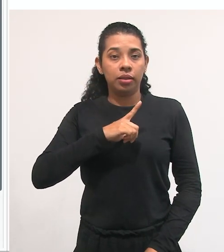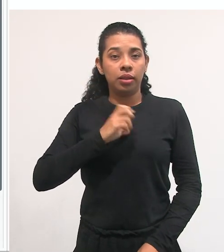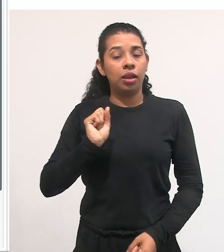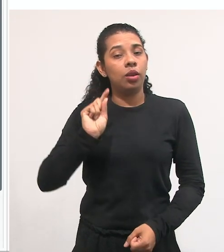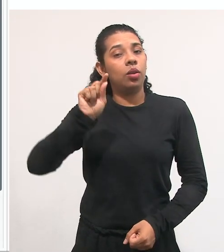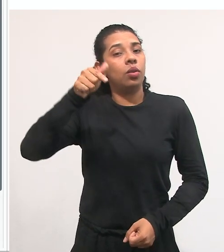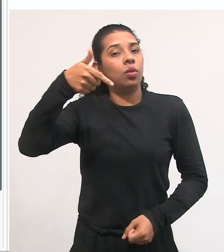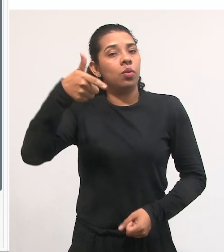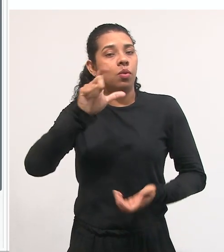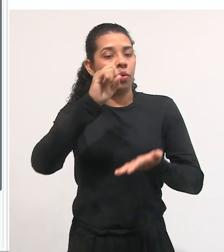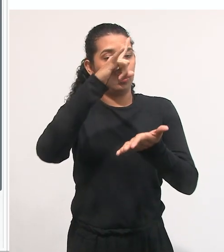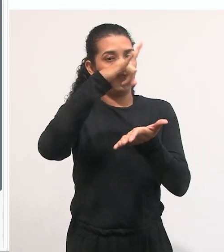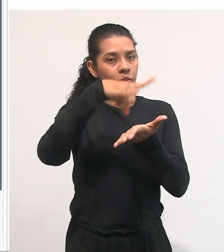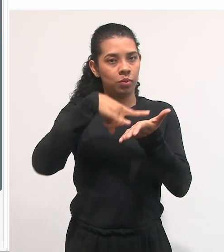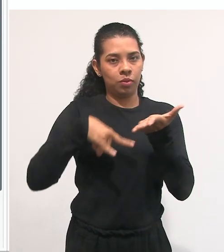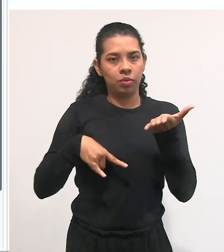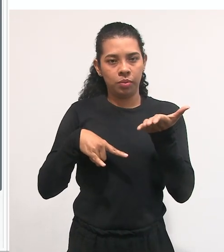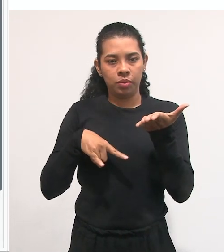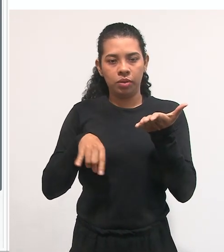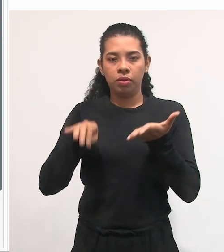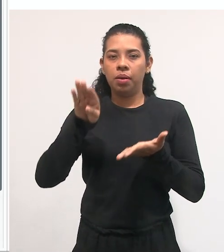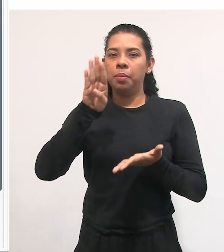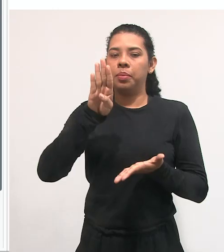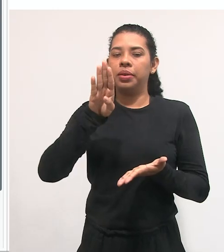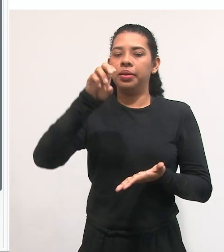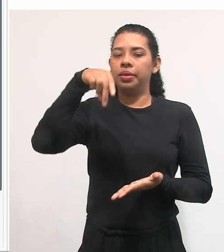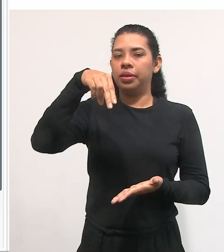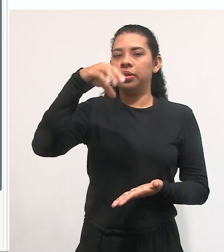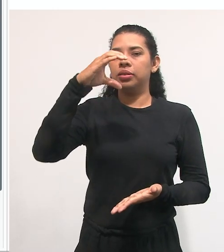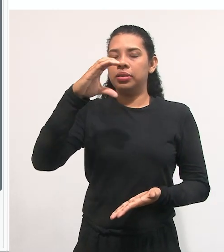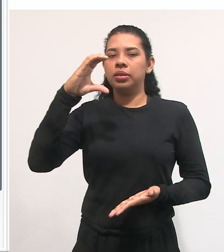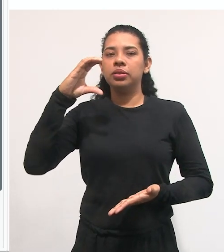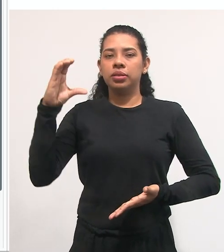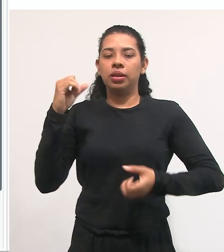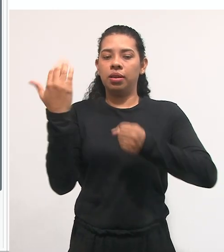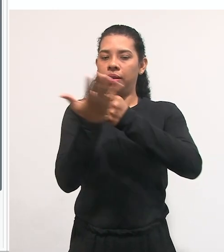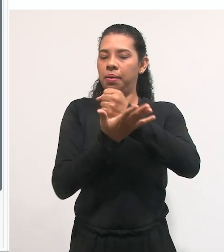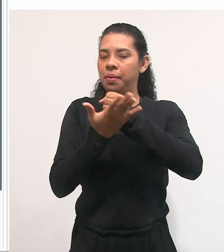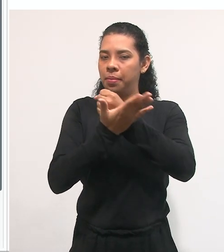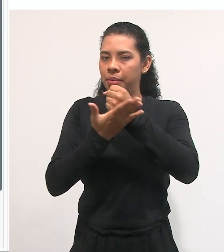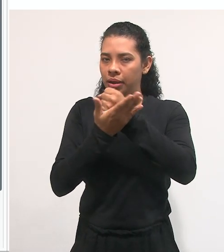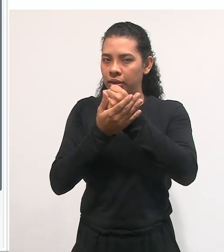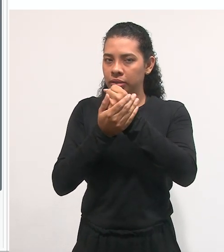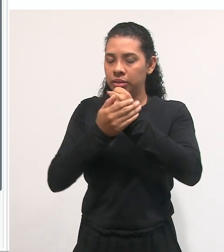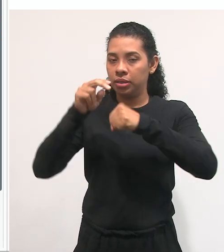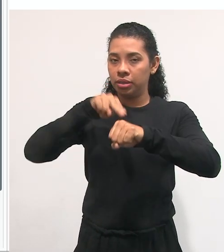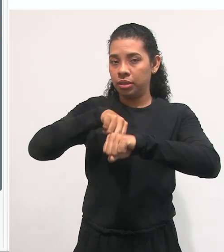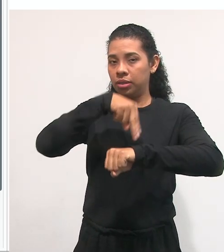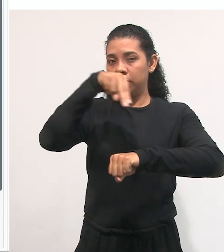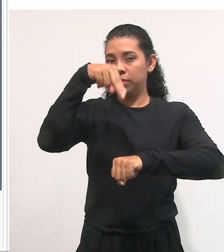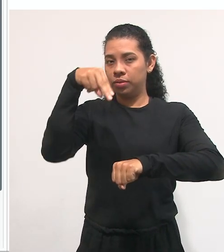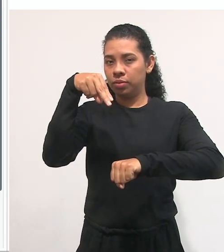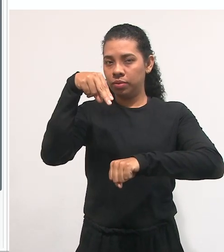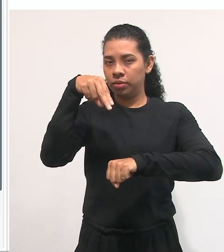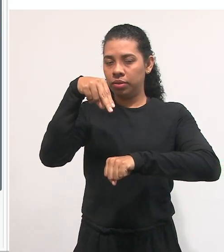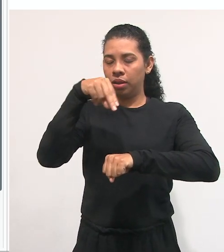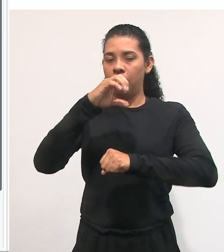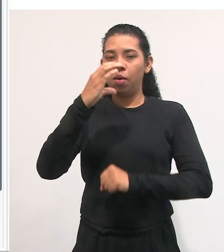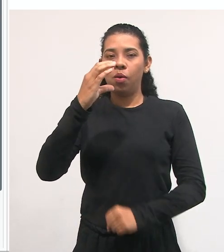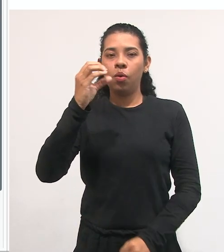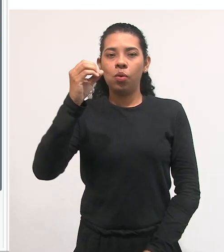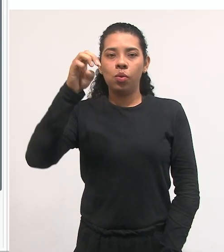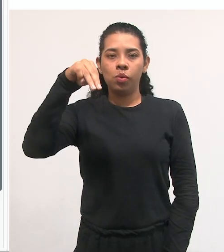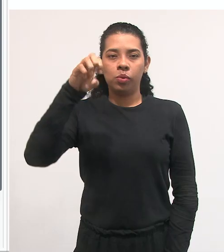chama de BNCC, que é a Base Nacional Comum Curricular. Na Base Nacional